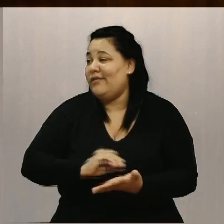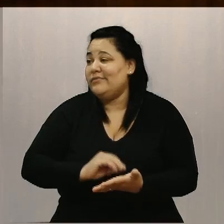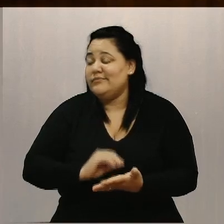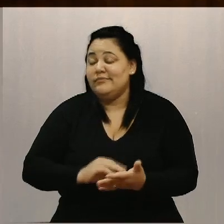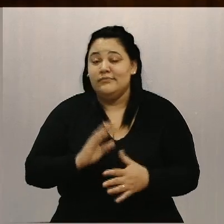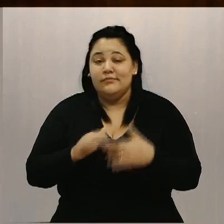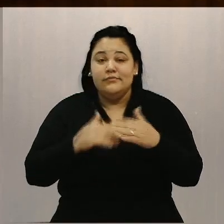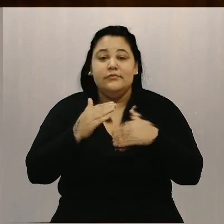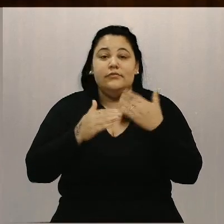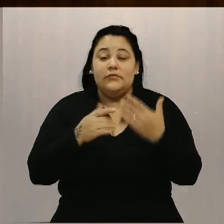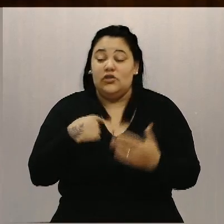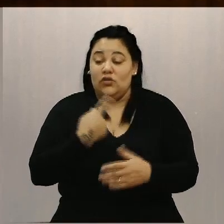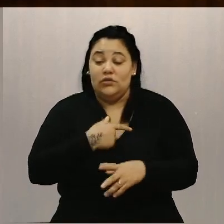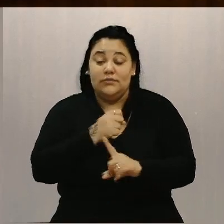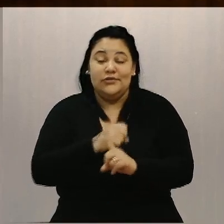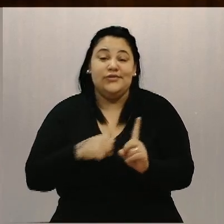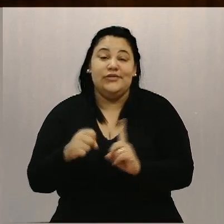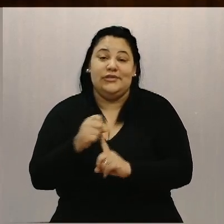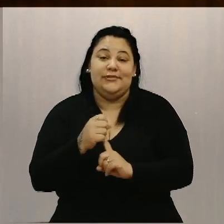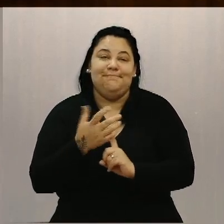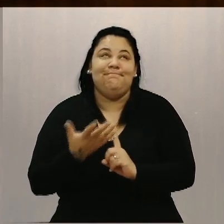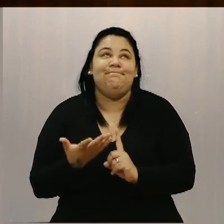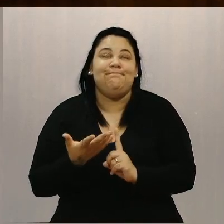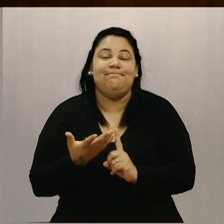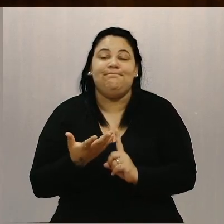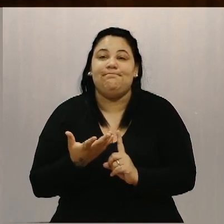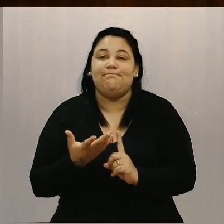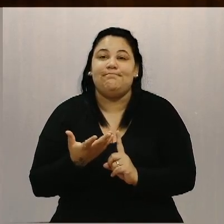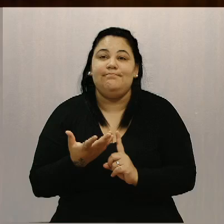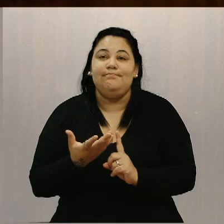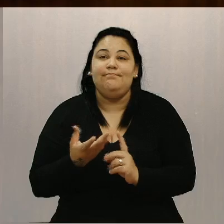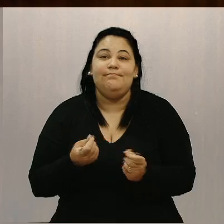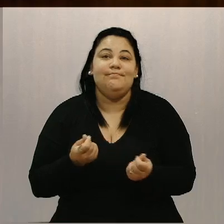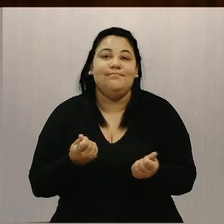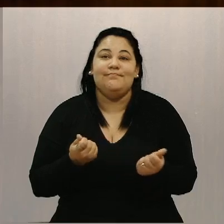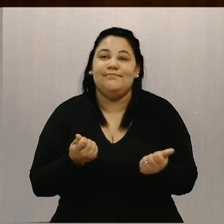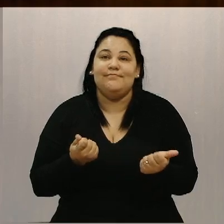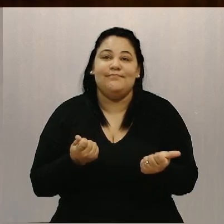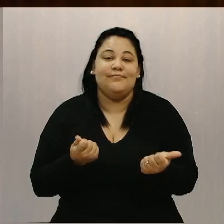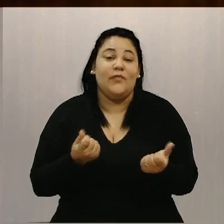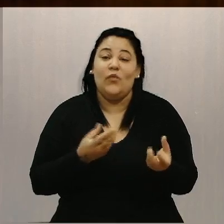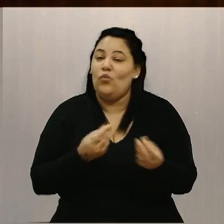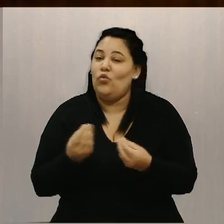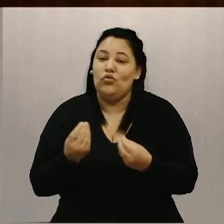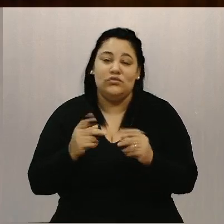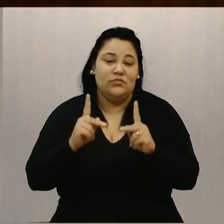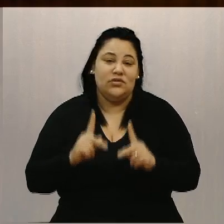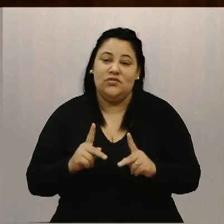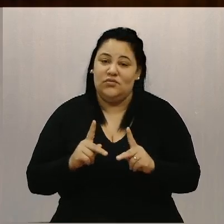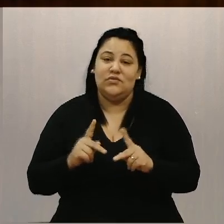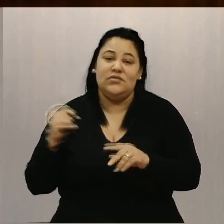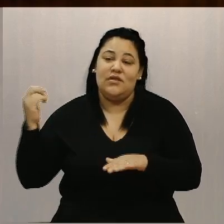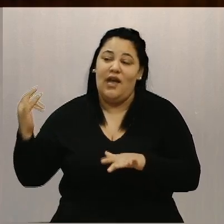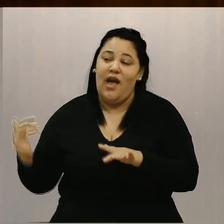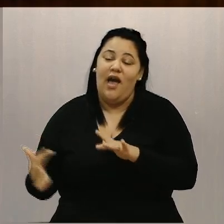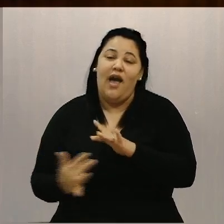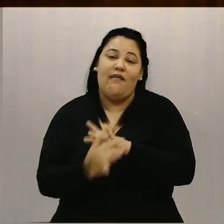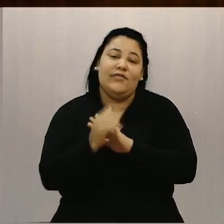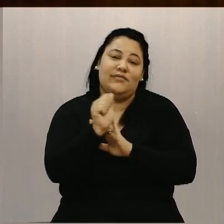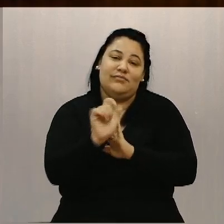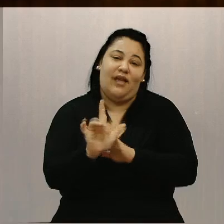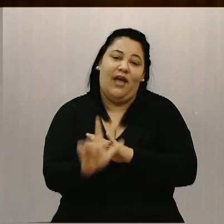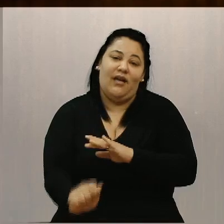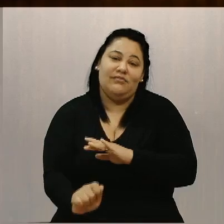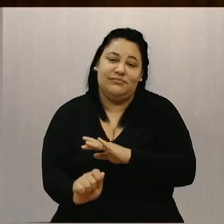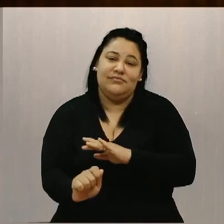uma sociedade que veio muita gente da África e as pessoas veem ainda